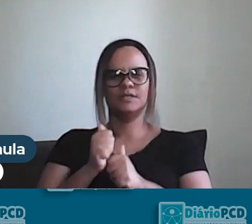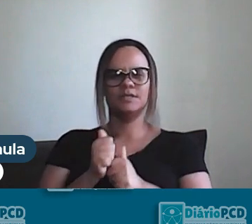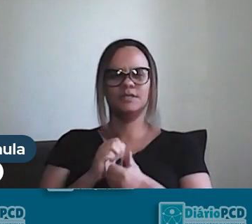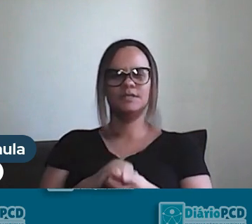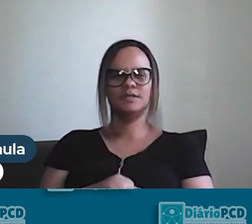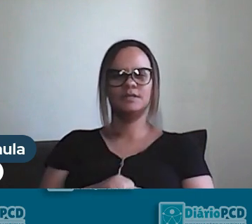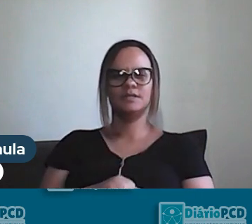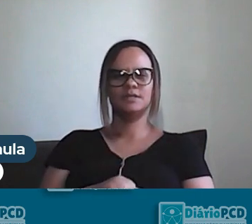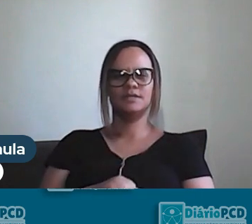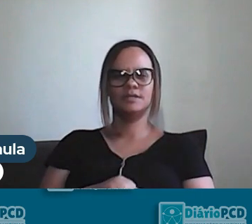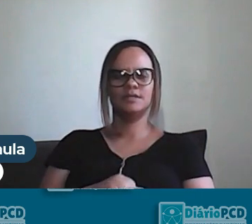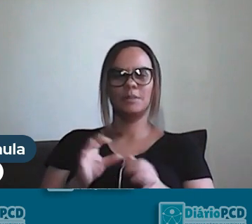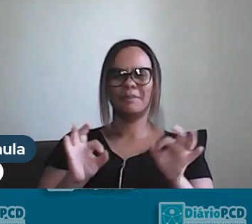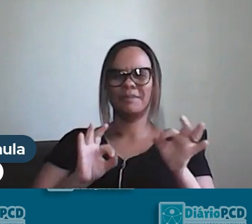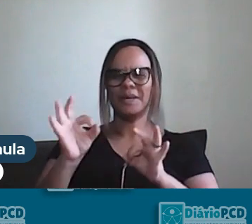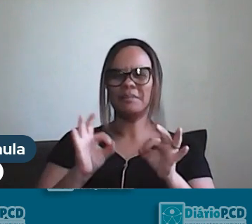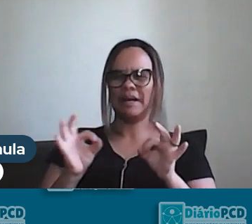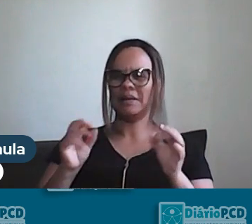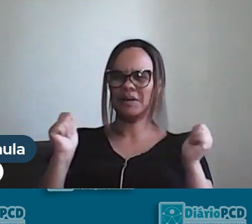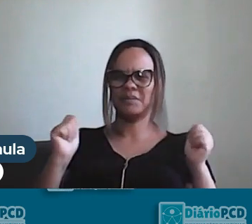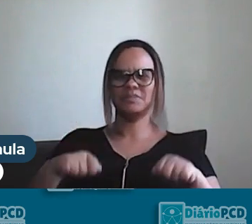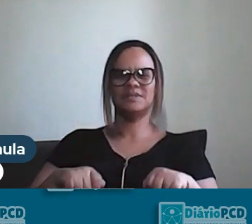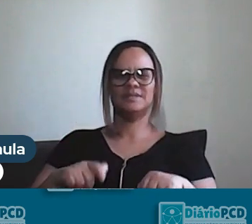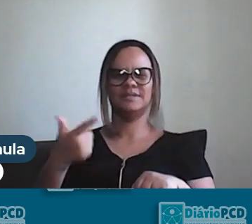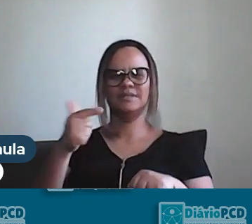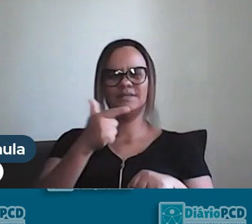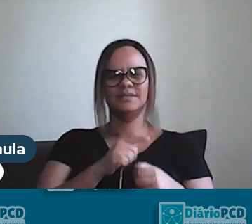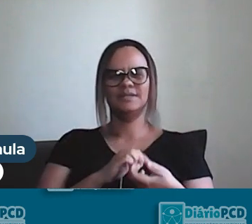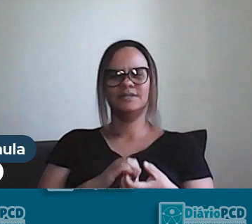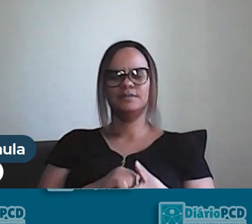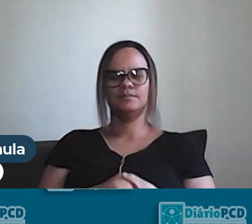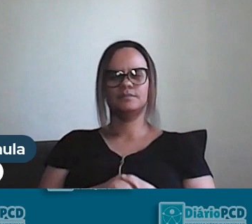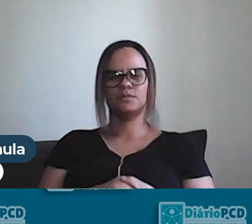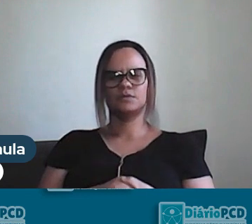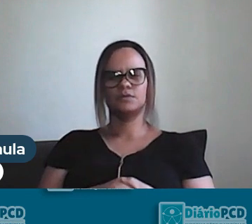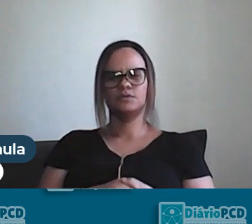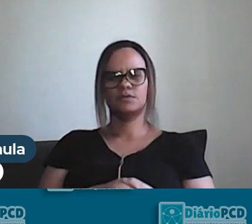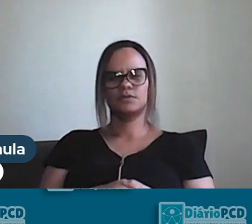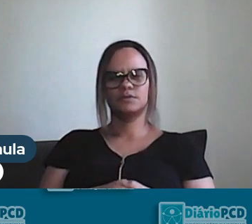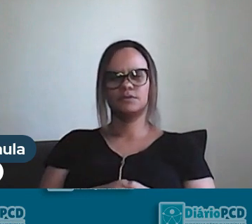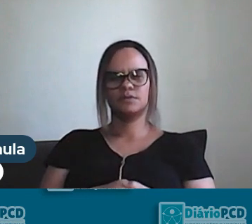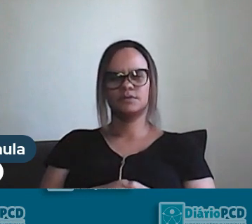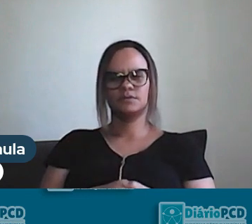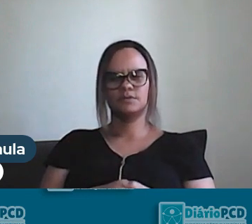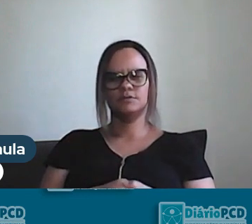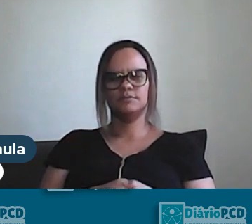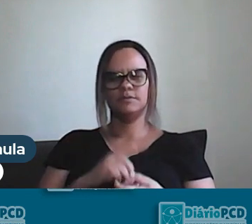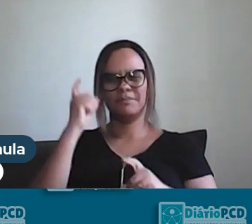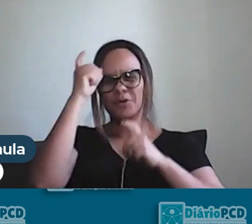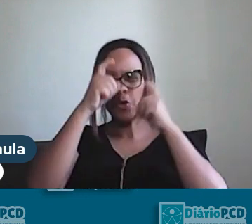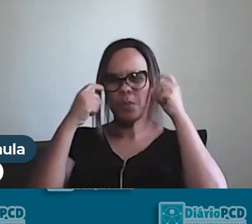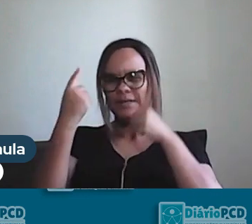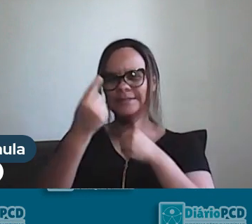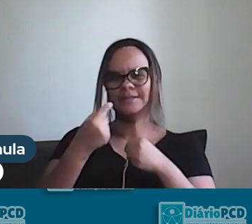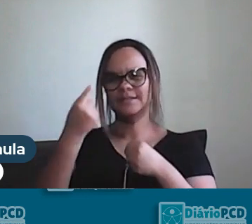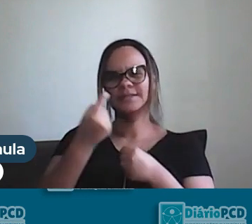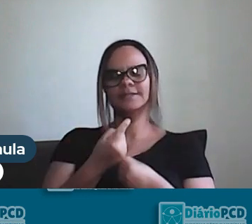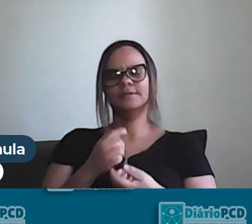nenhum preparo, sem nenhuma capacitação. Esta é a nossa preocupação.